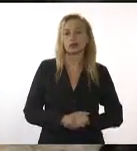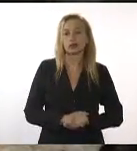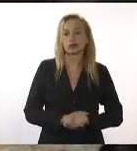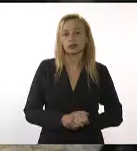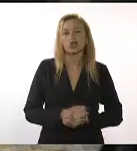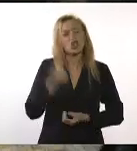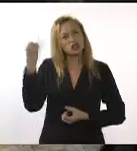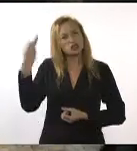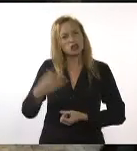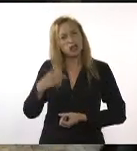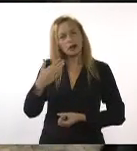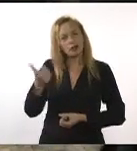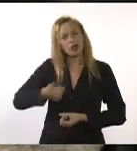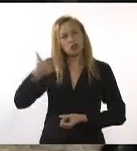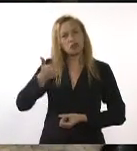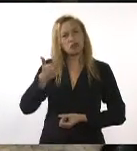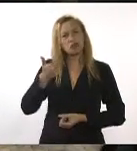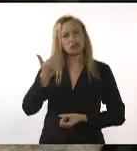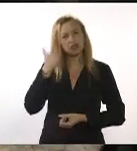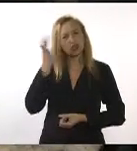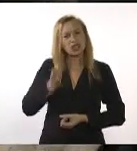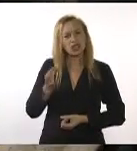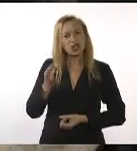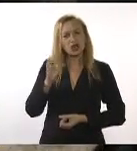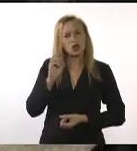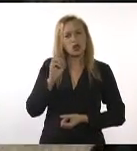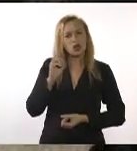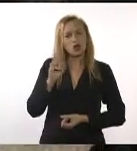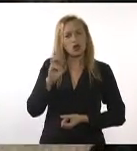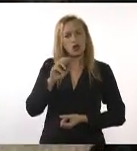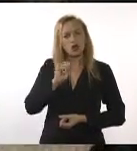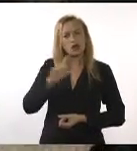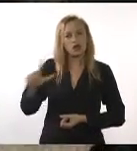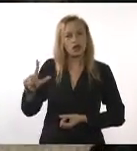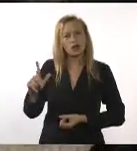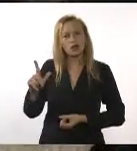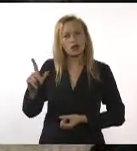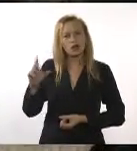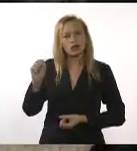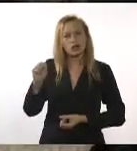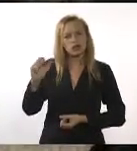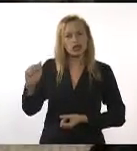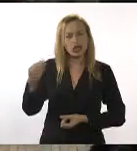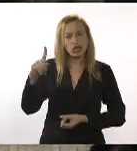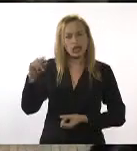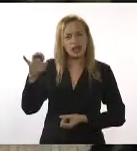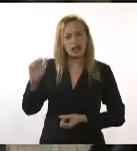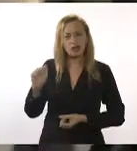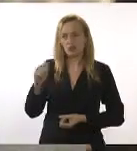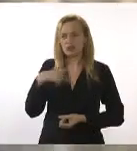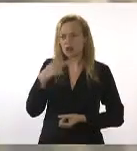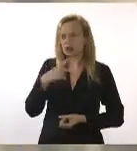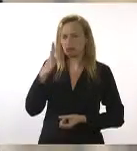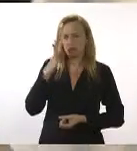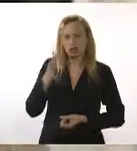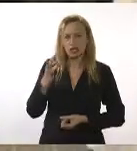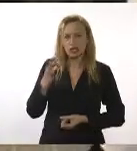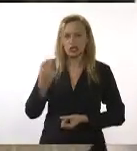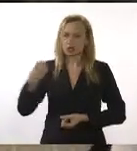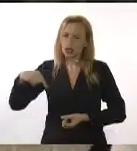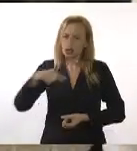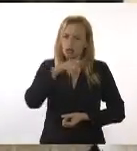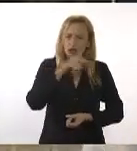explicar melhor, que eu não entendi, porque o Coronel Salema disse agora que ele não tem nenhum recurso, inclusive está indo aí na presidência